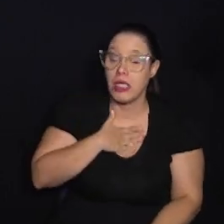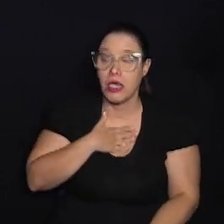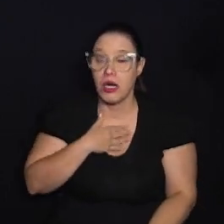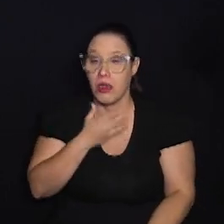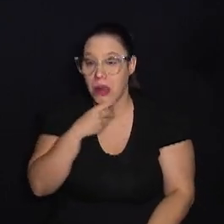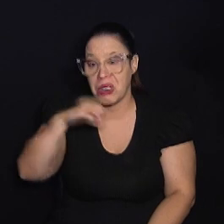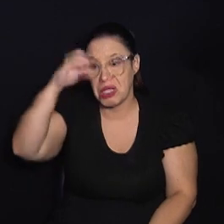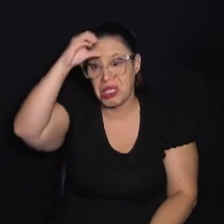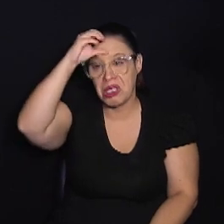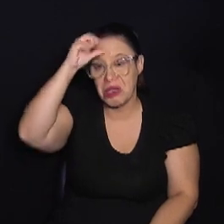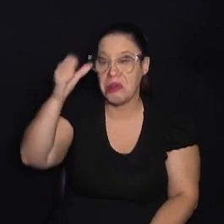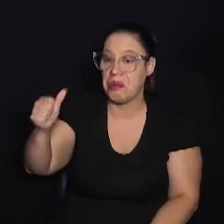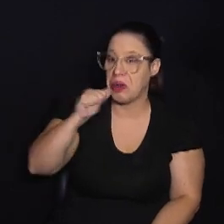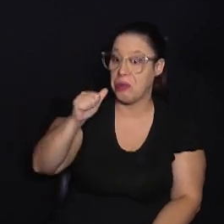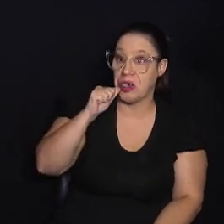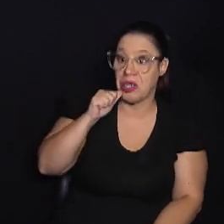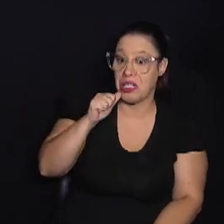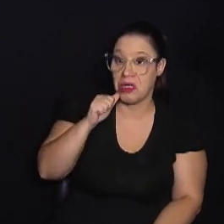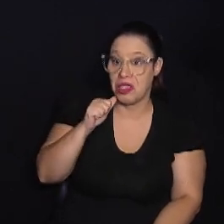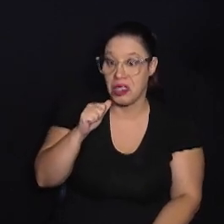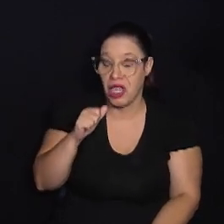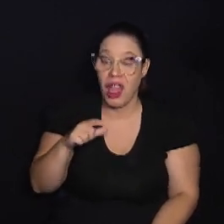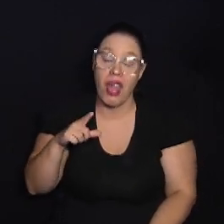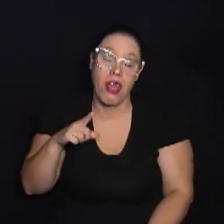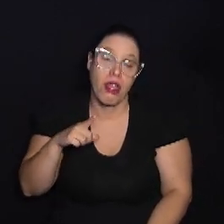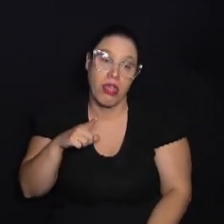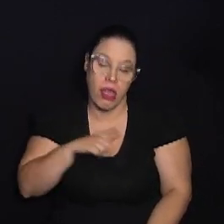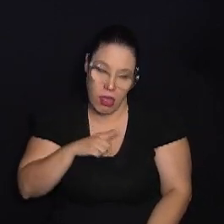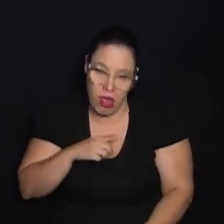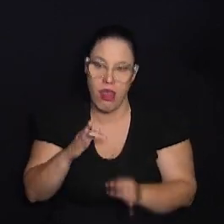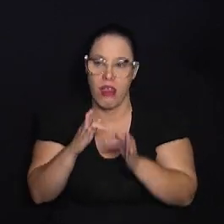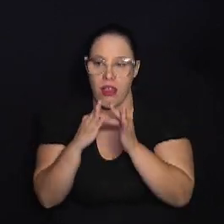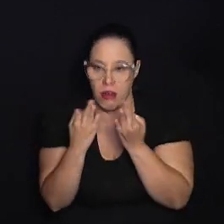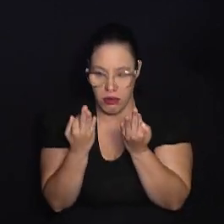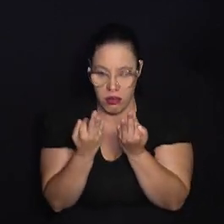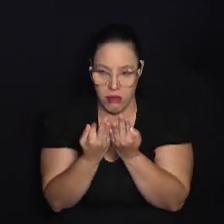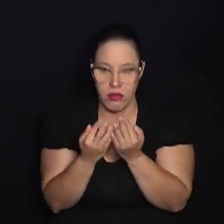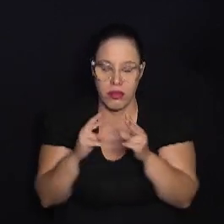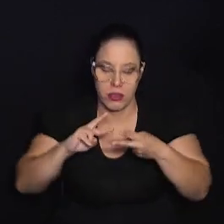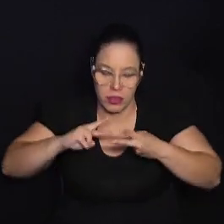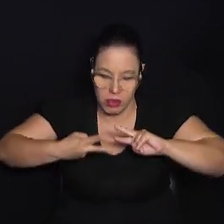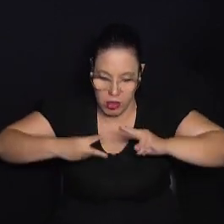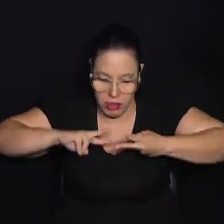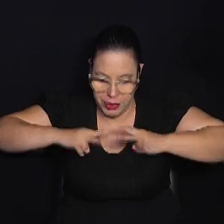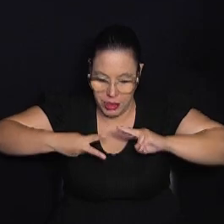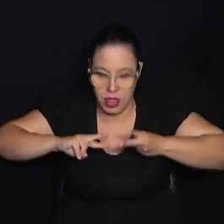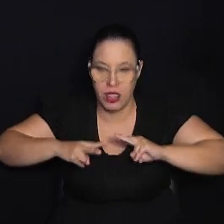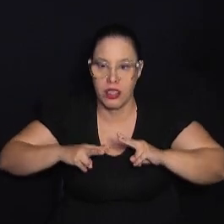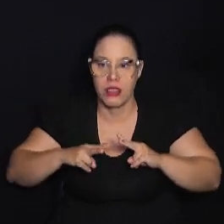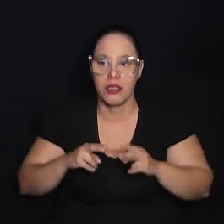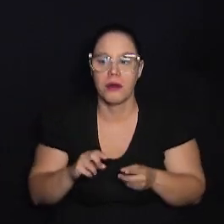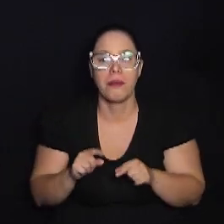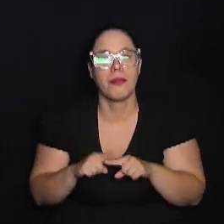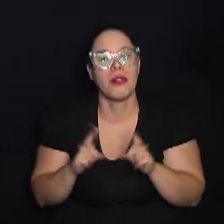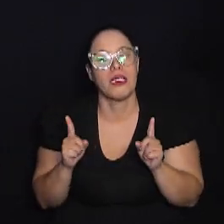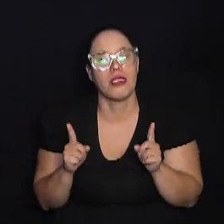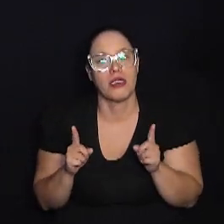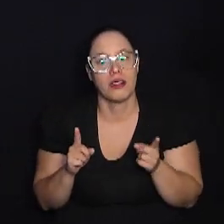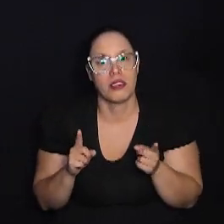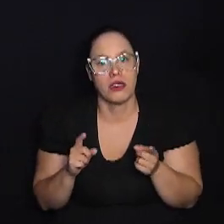Claro, sempre tem um fator genético, mas assim, é diferente, por exemplo, de tumores como carcinoma medular, de tireoide, que é uma coisa